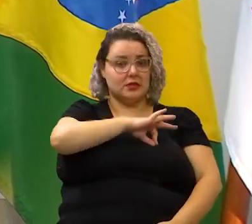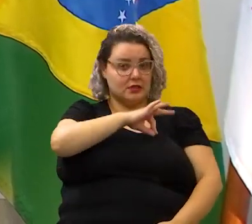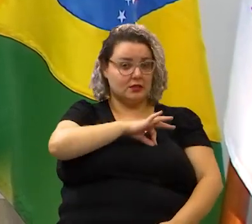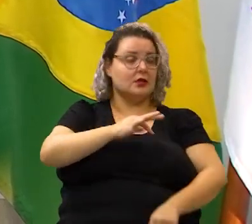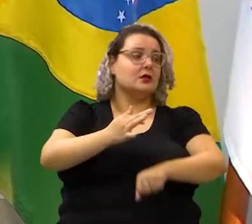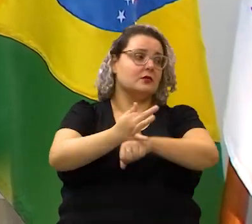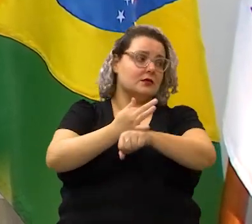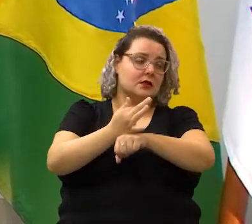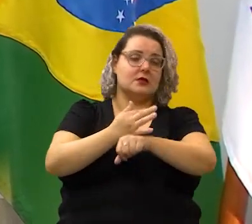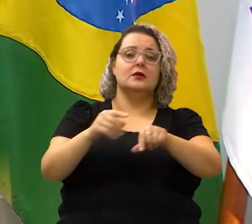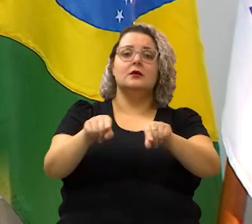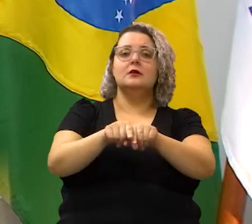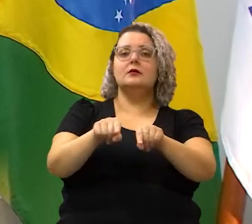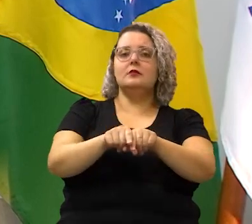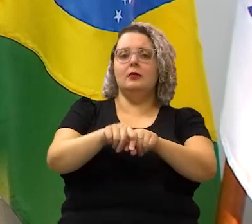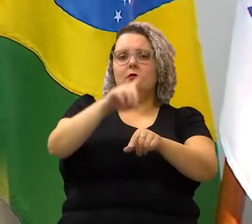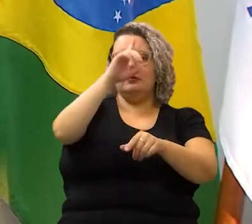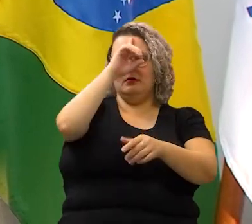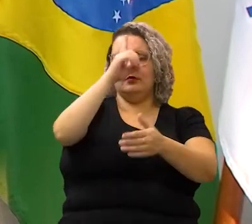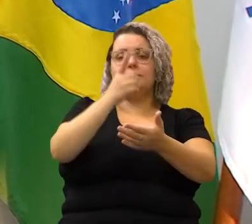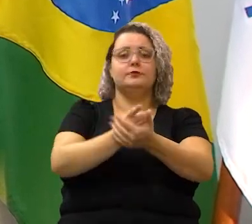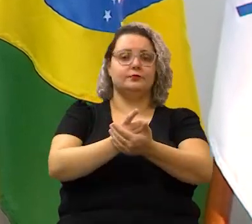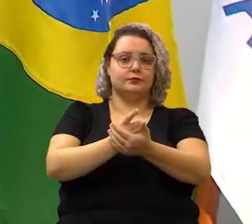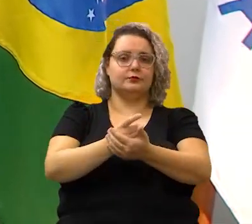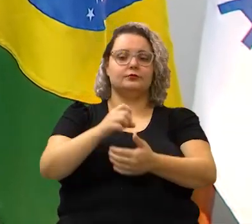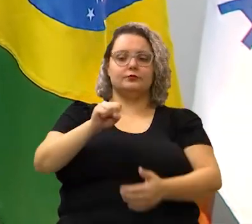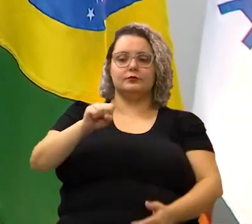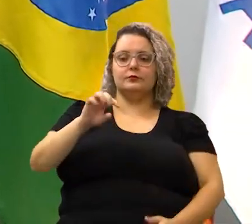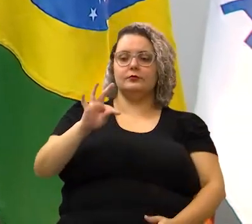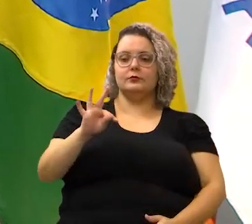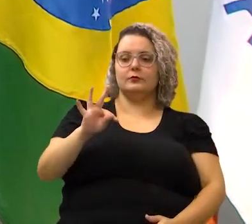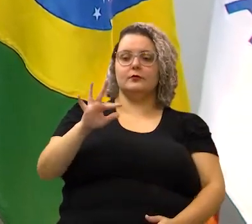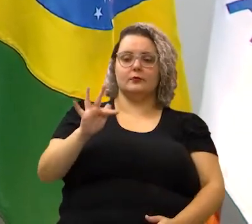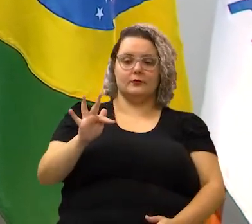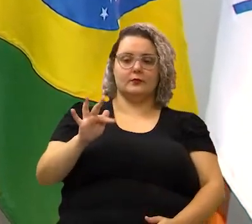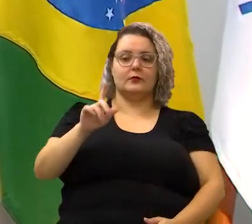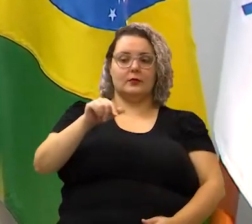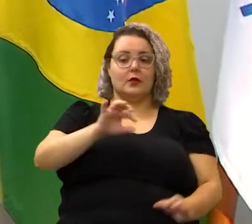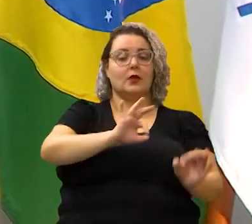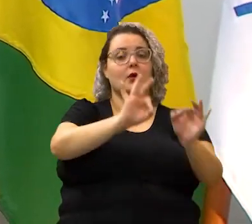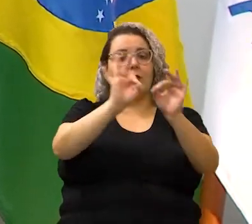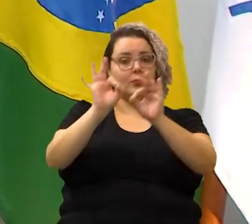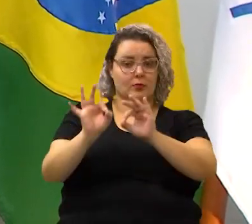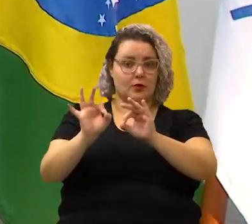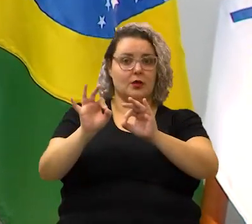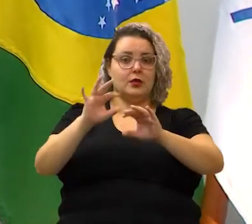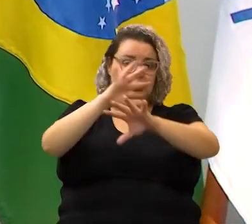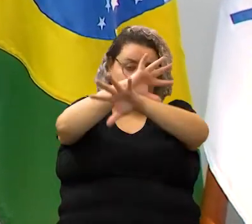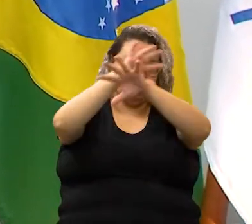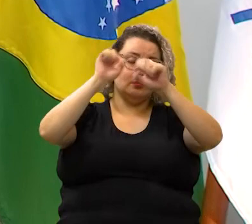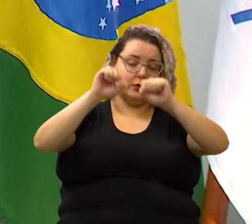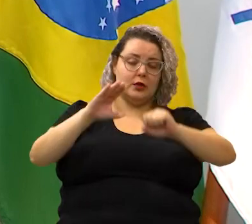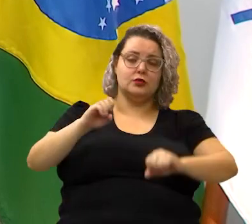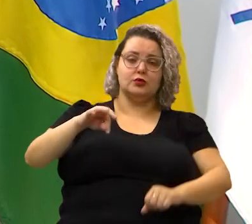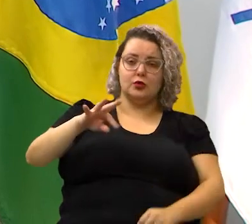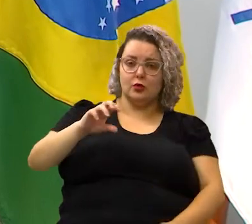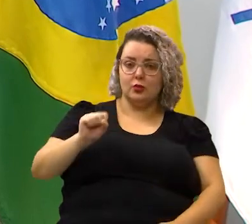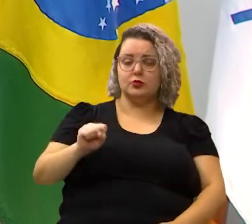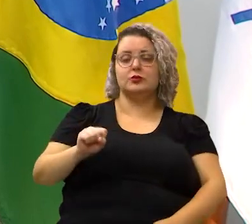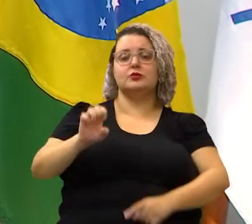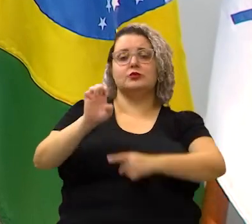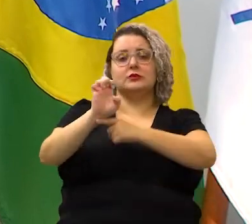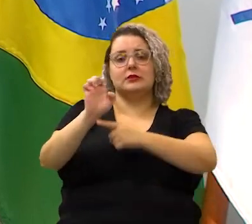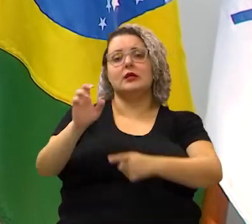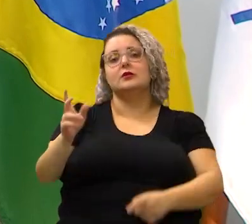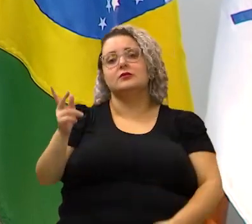décimo terceiro e férias e a decisão do supremo que é acompanhada também pelo Tribunal de Contas do